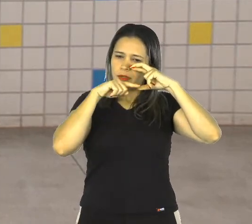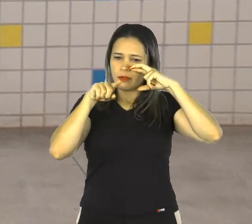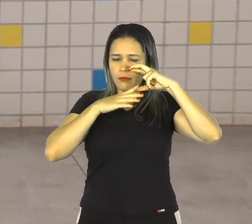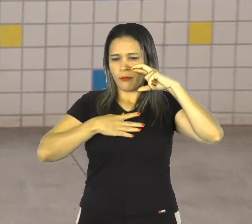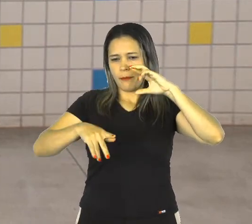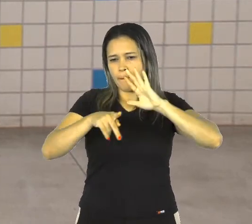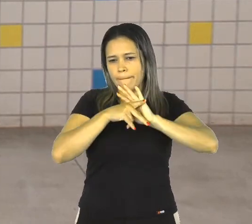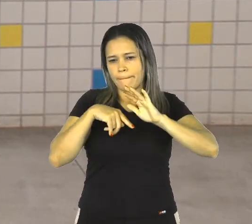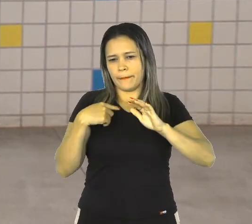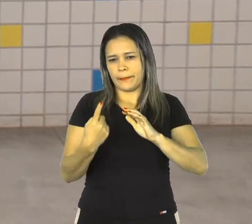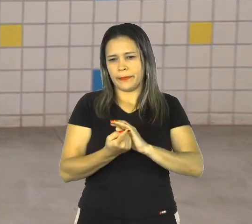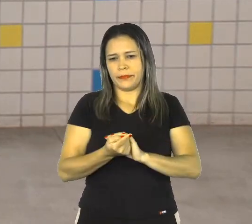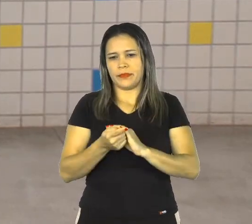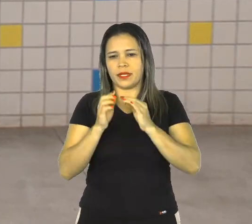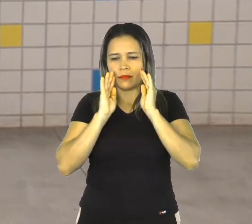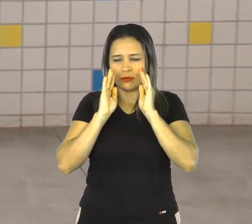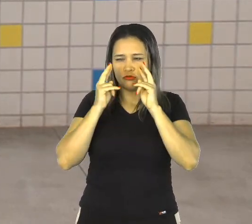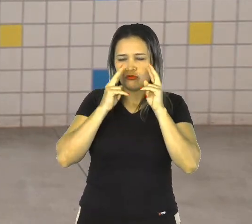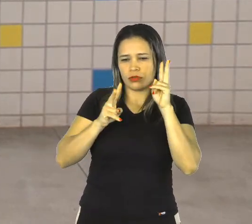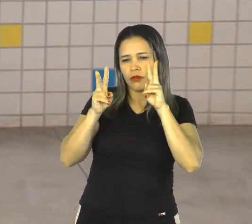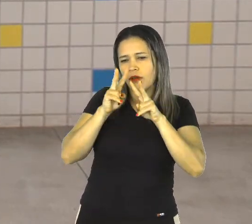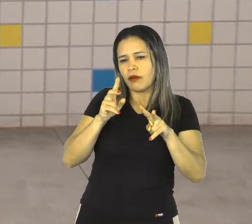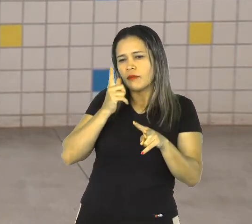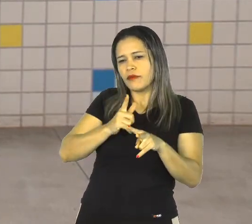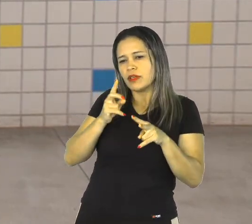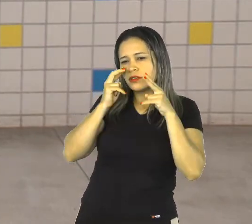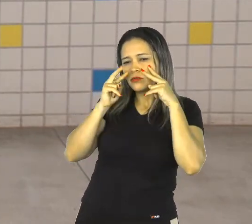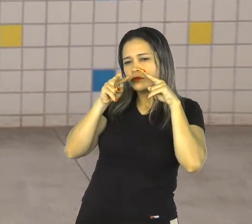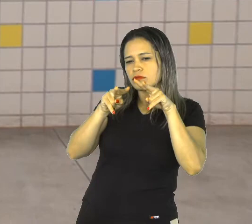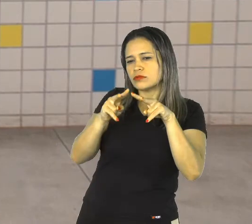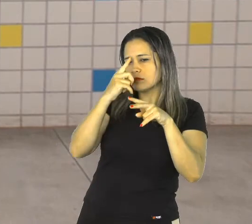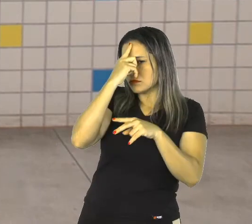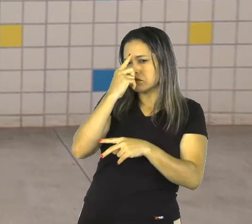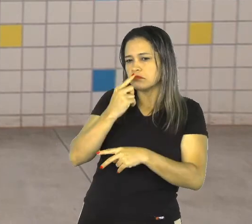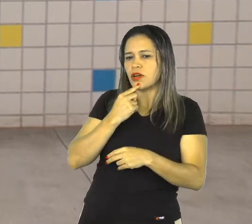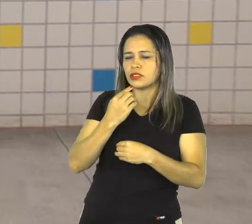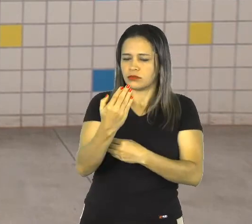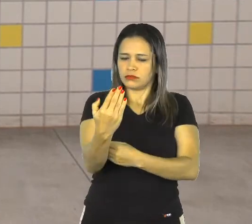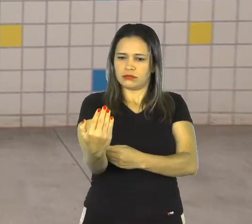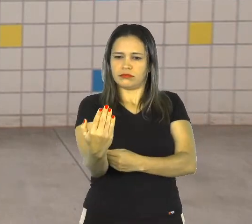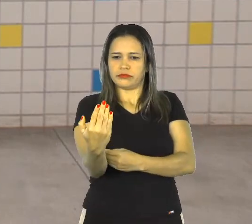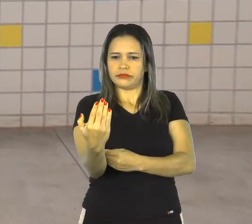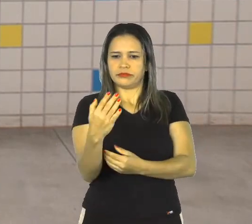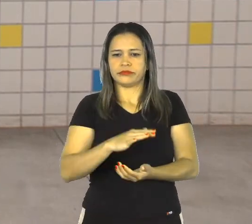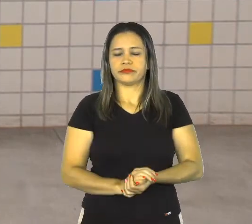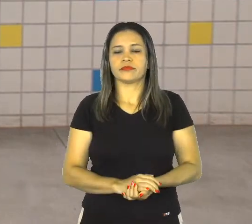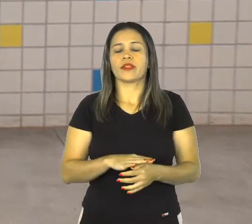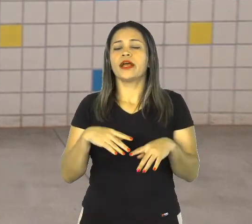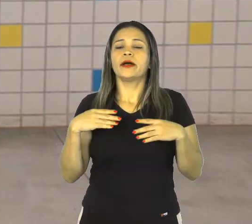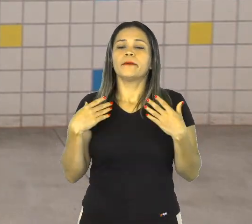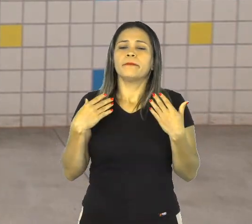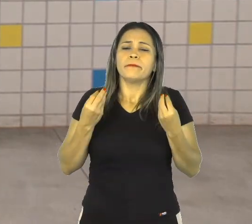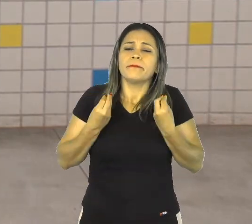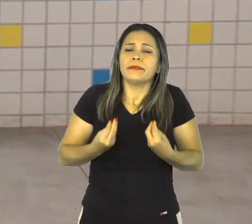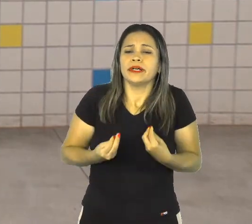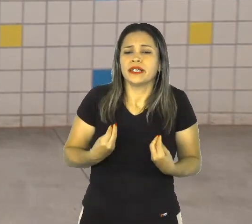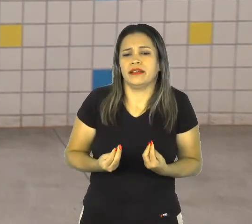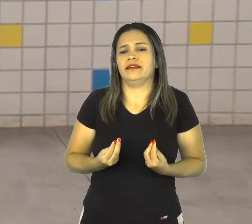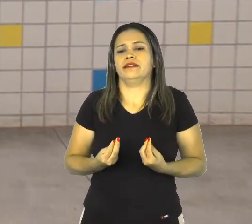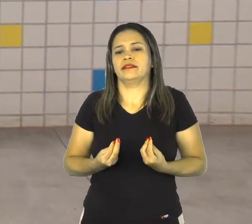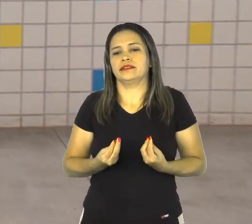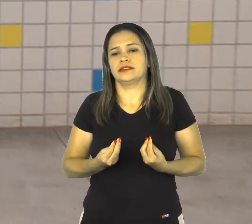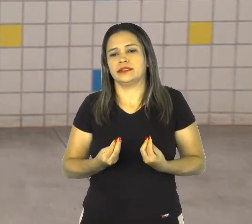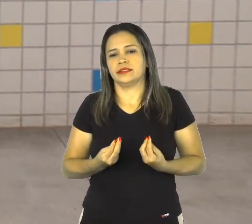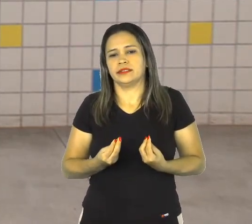poder enxergar aquela imagem que está sendo colocada na nossa frente. Para quê? Auxiliando quem?